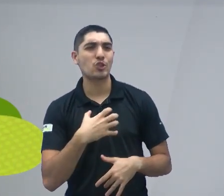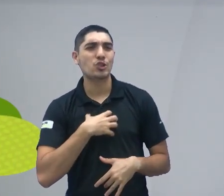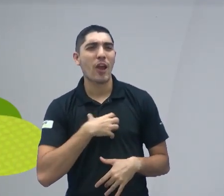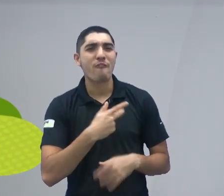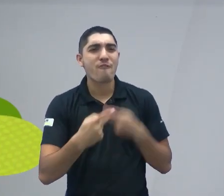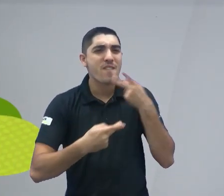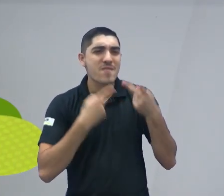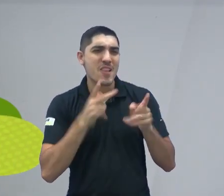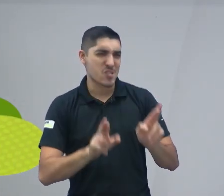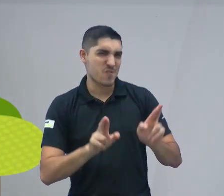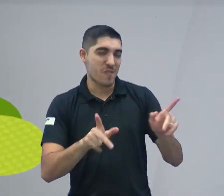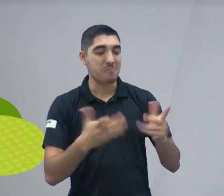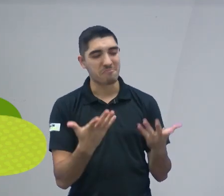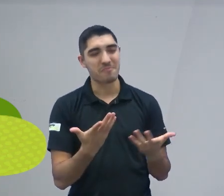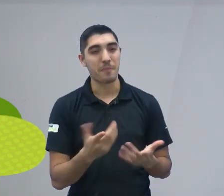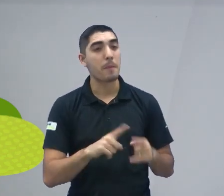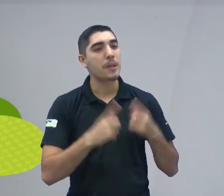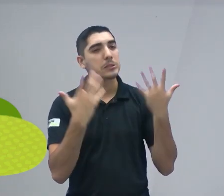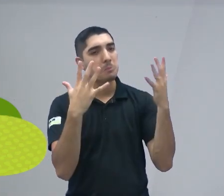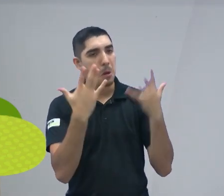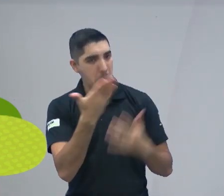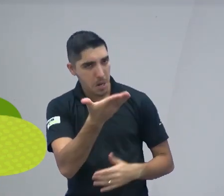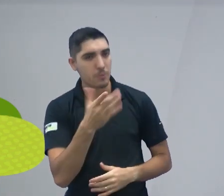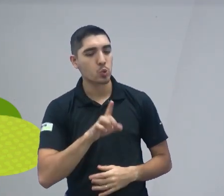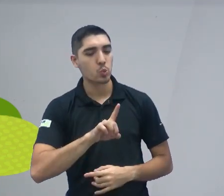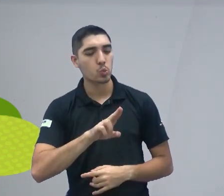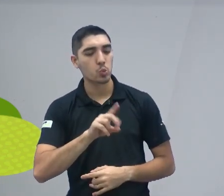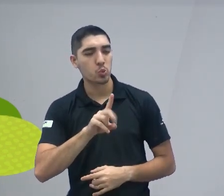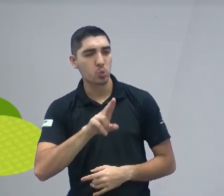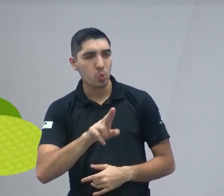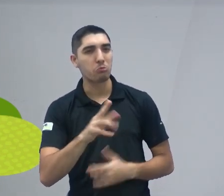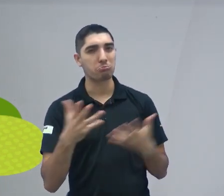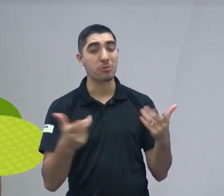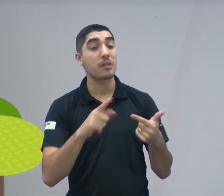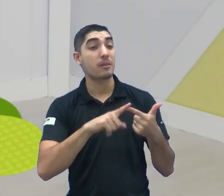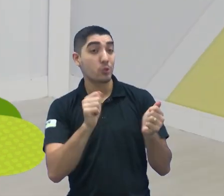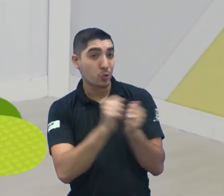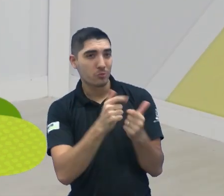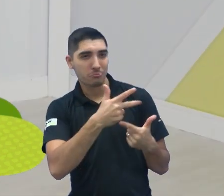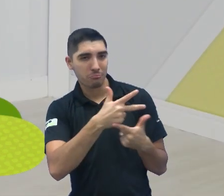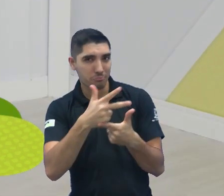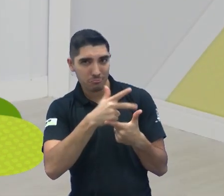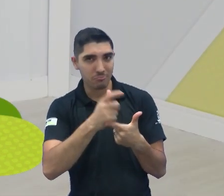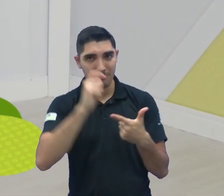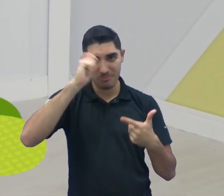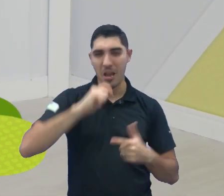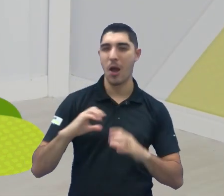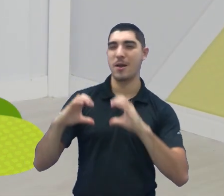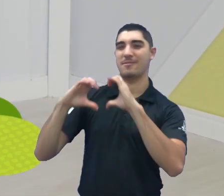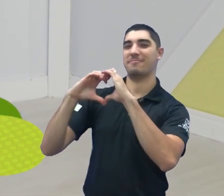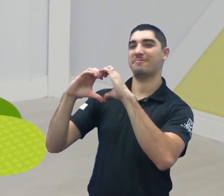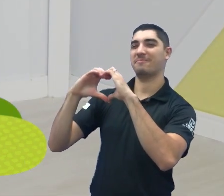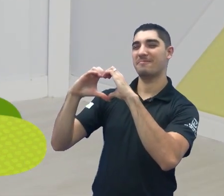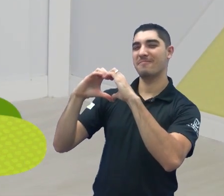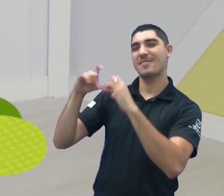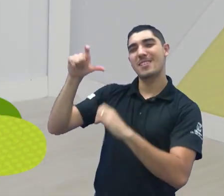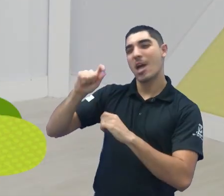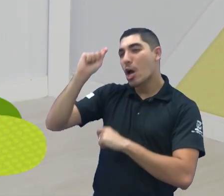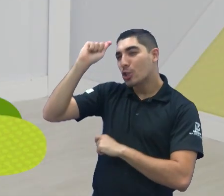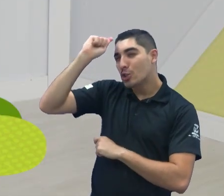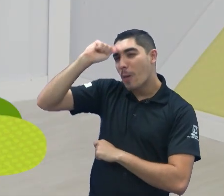norte-americano. Legal, parabéns ao Dudu pela matéria. E as imagens amorosas do nosso José Sobral. Aqui, então. Só. Loves all do nosso querido